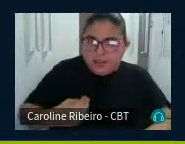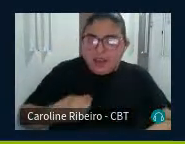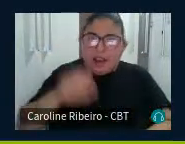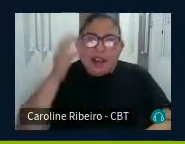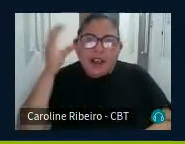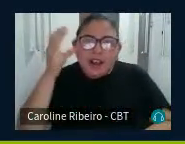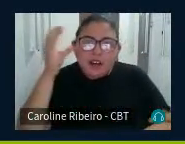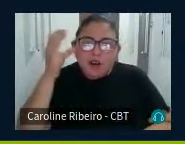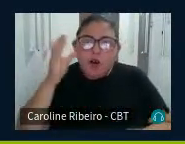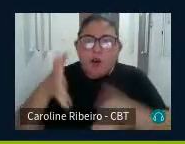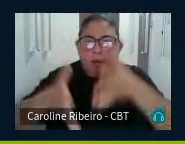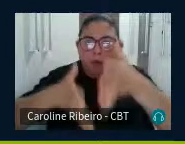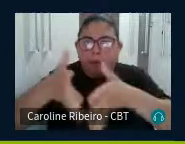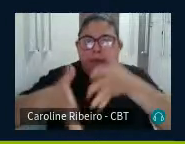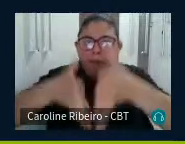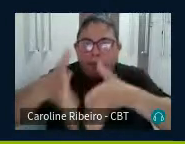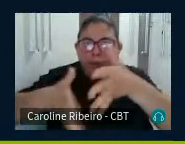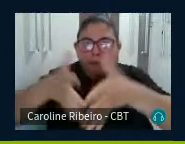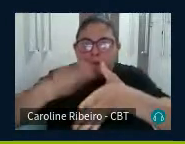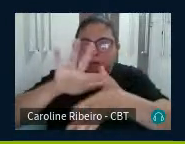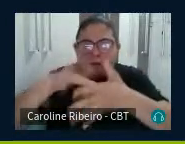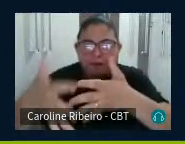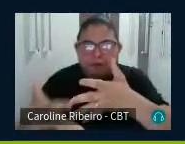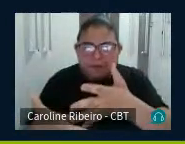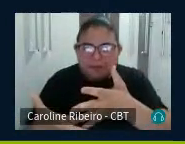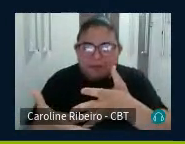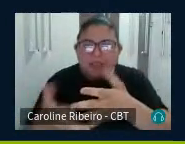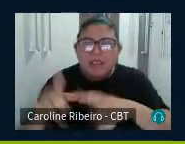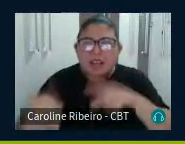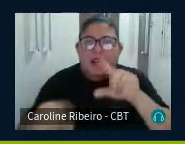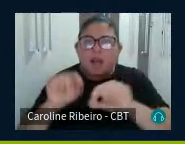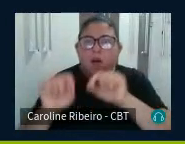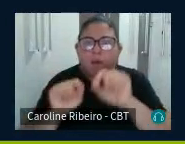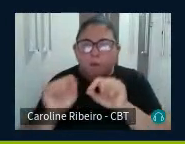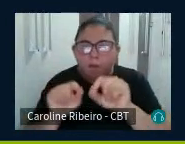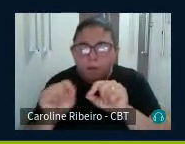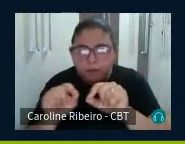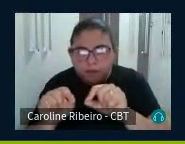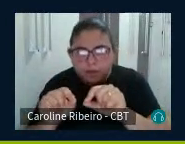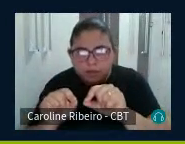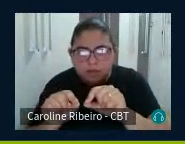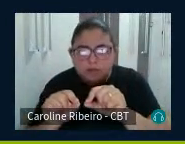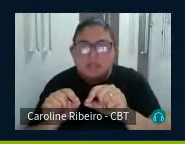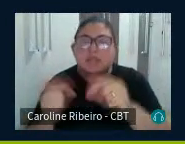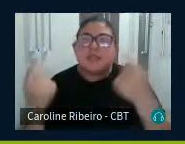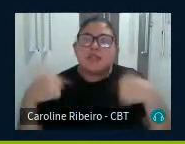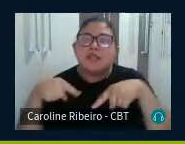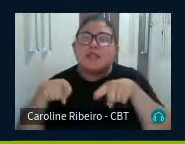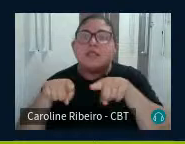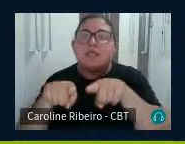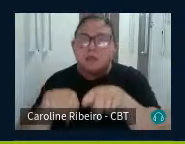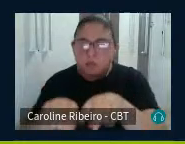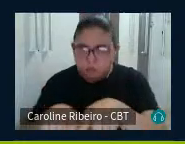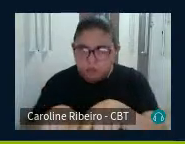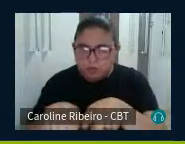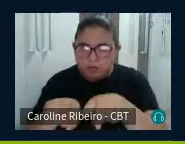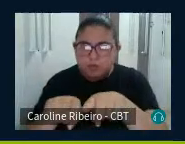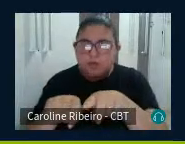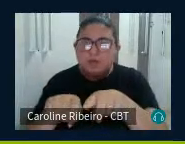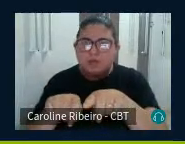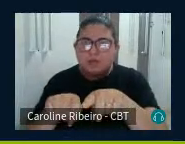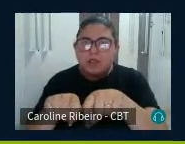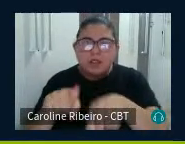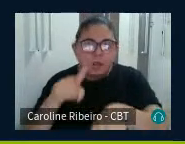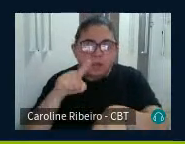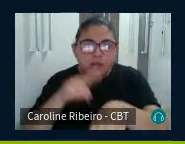está interpretando, essa interpretação é uma forma simultânea. No mesmo